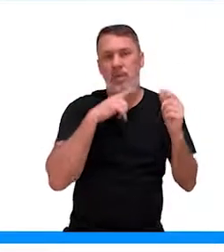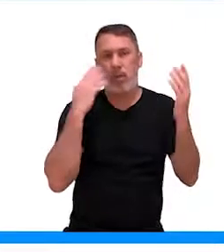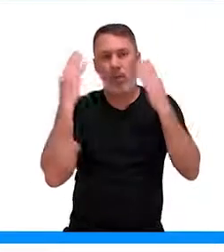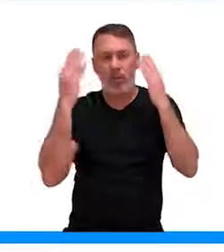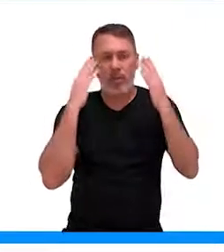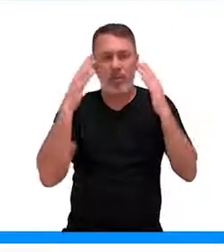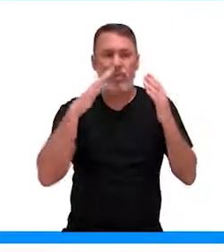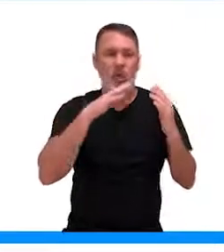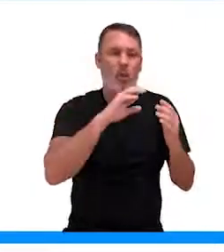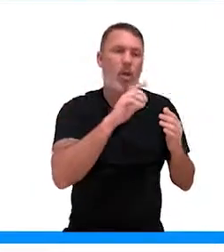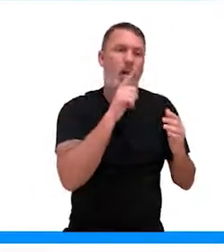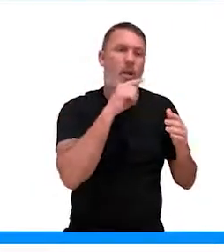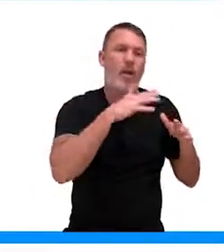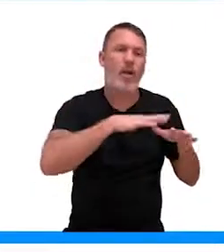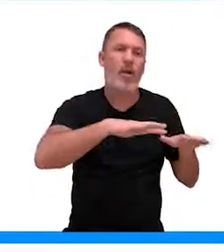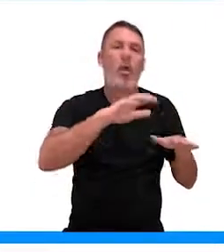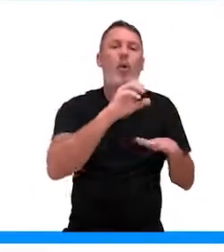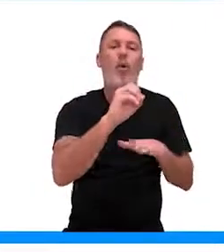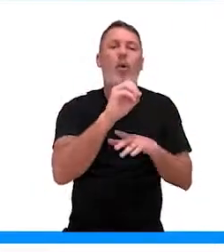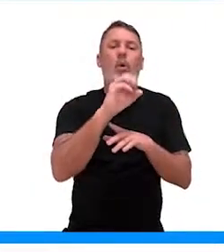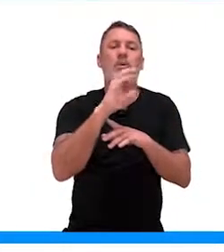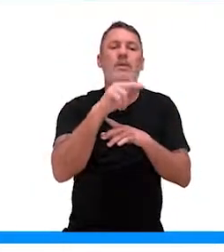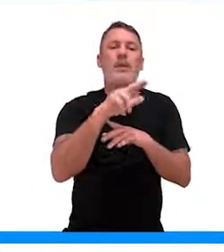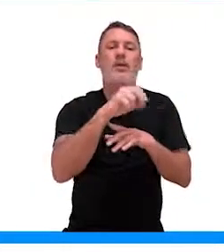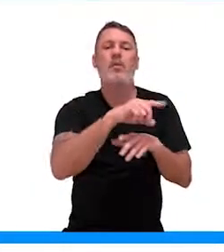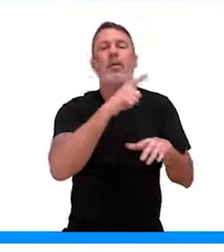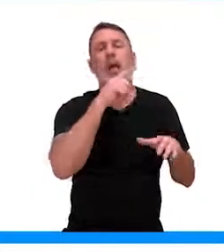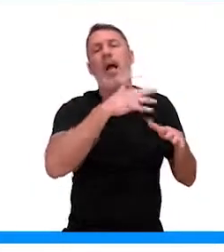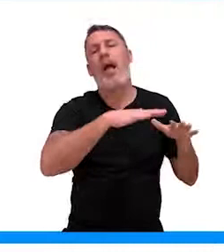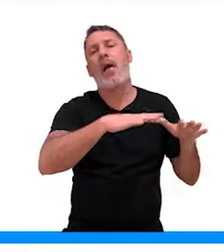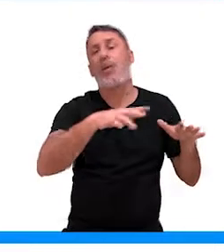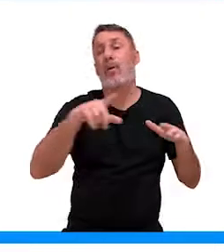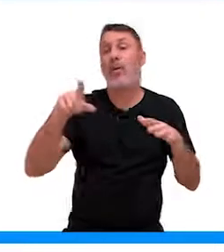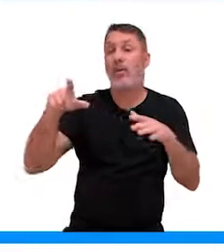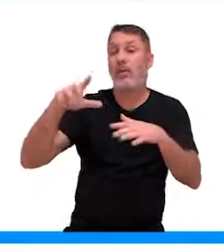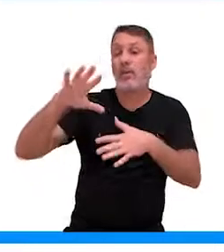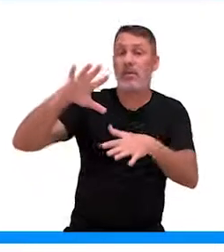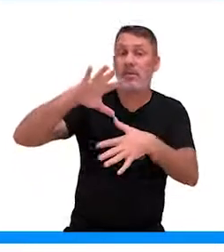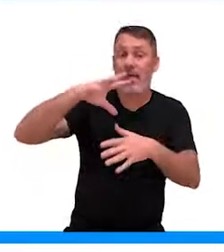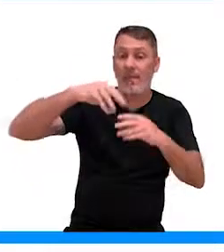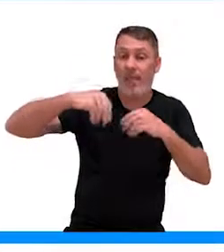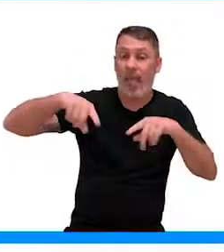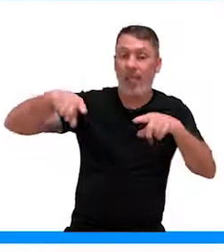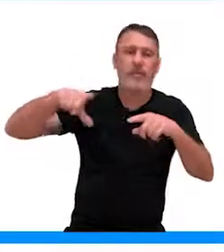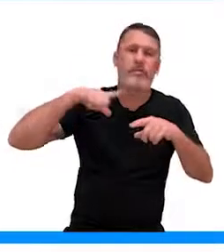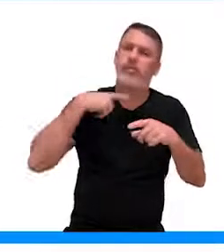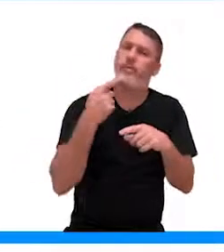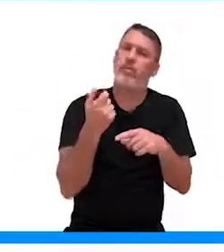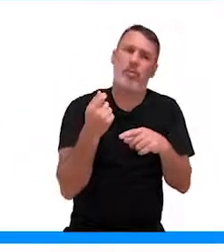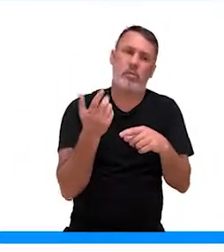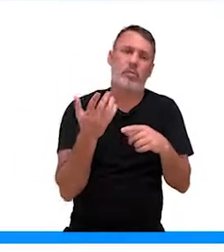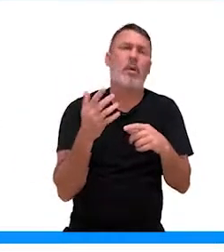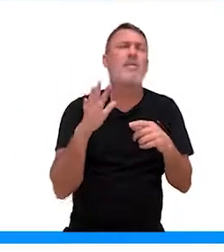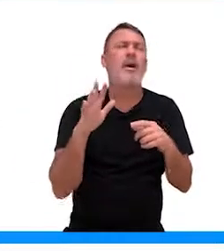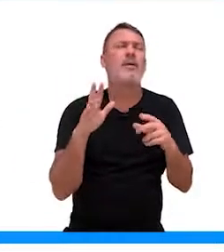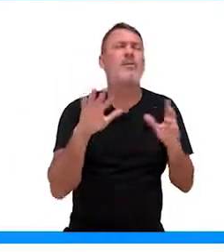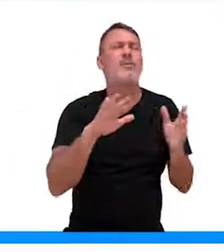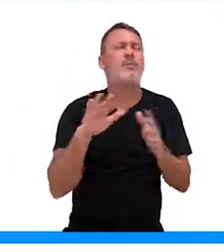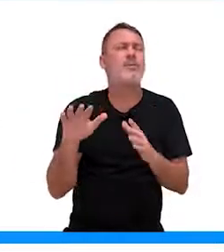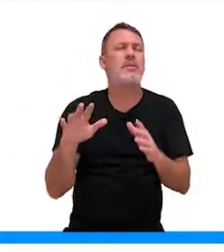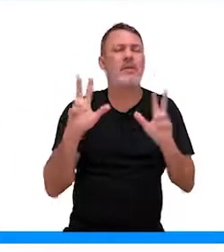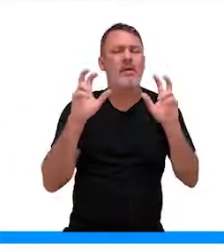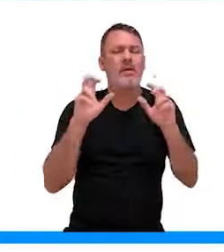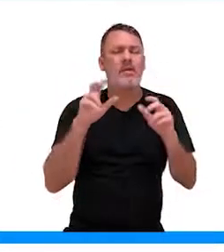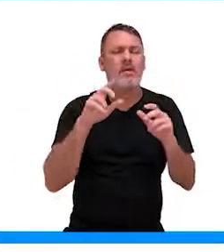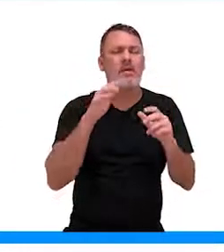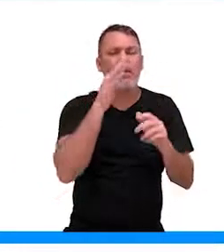meio oceânico, porque lá você tem disponibilidade maior de água. Mas o caso da massa formada na